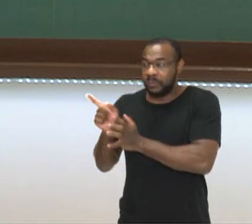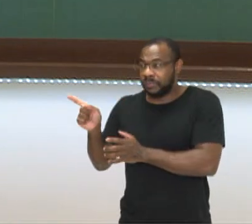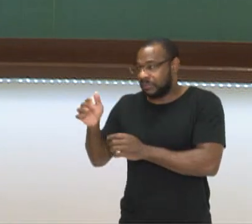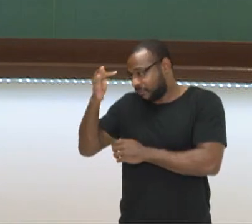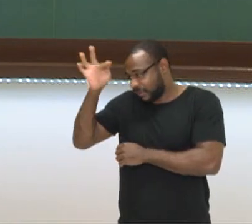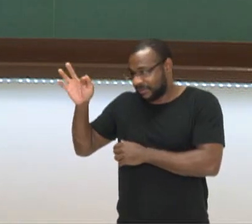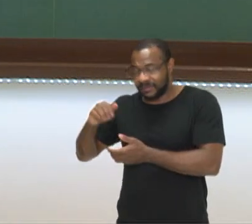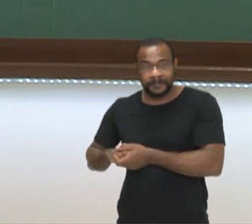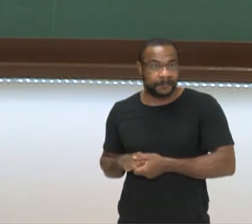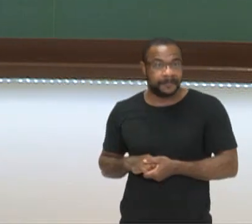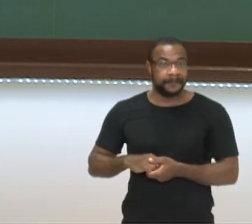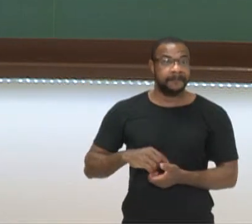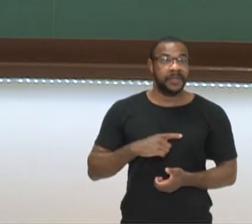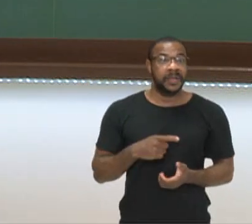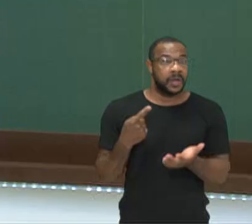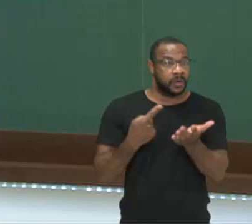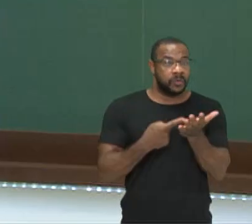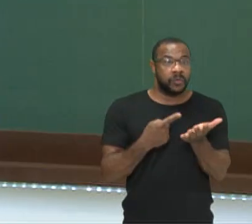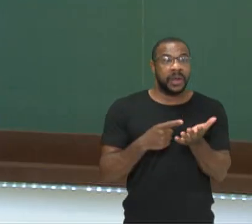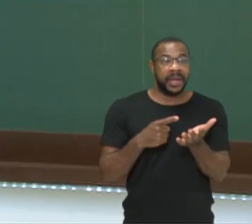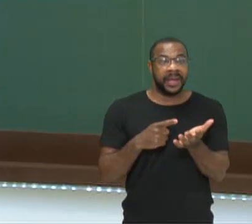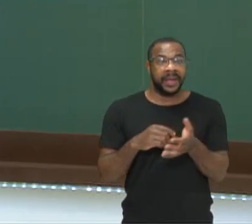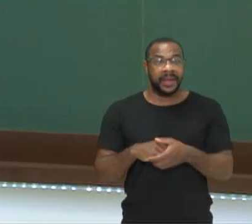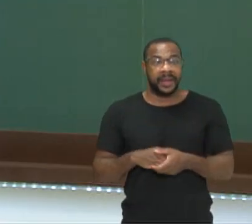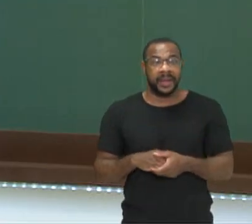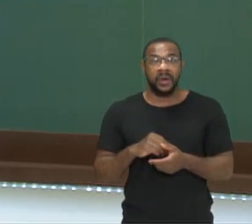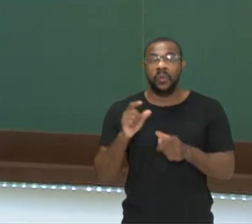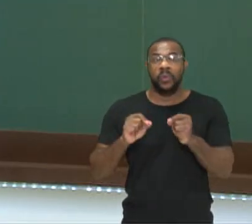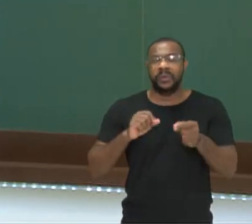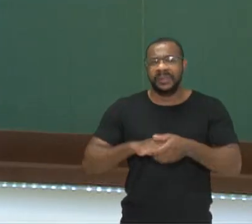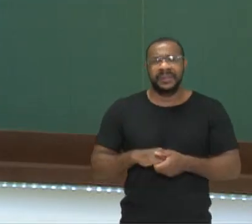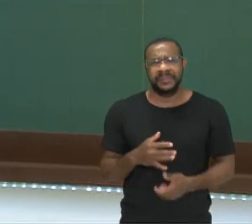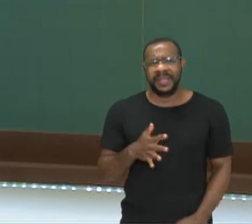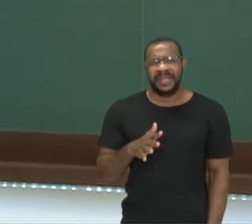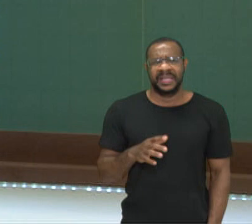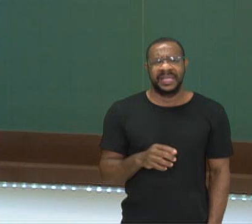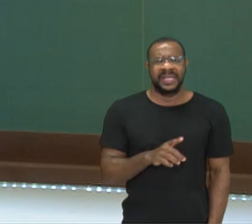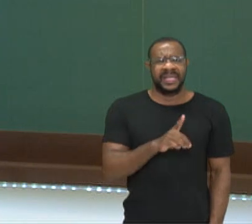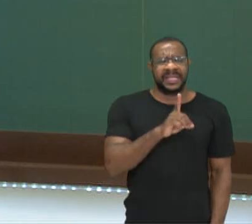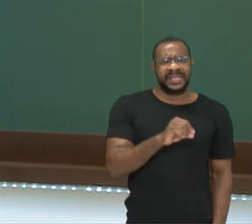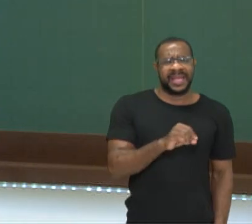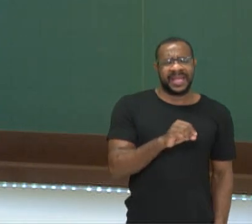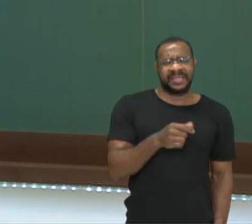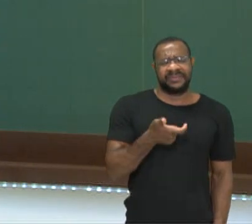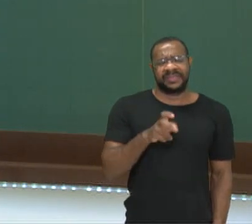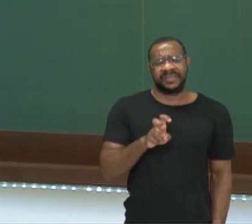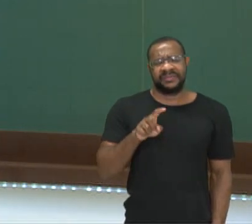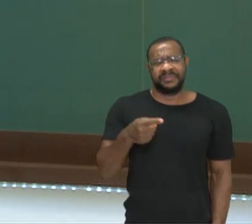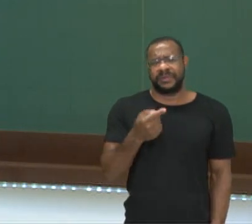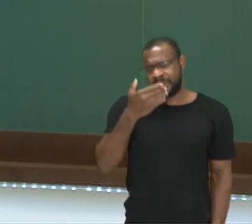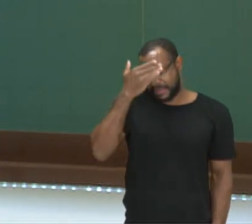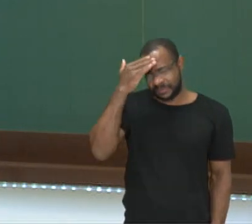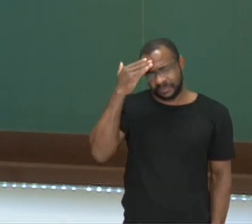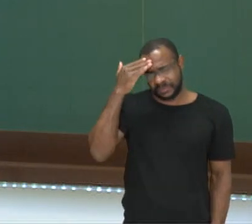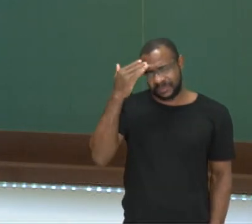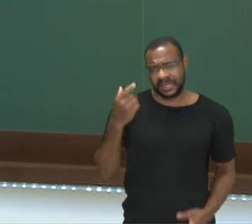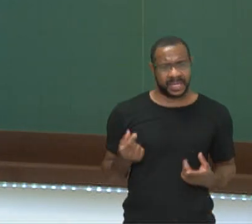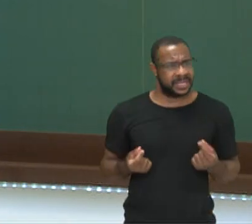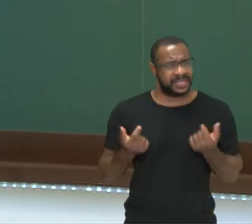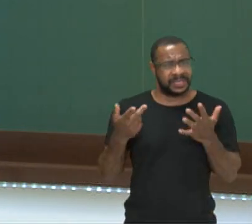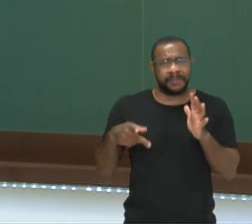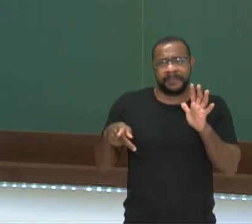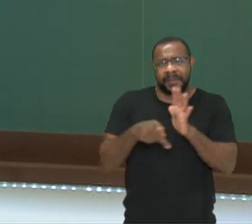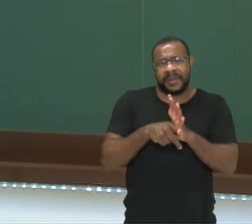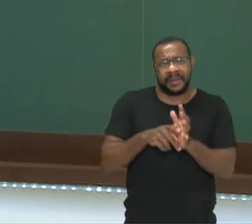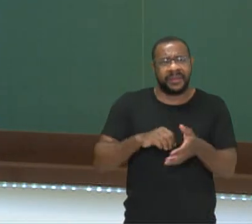seguinte: a corte portuguesa, isso aí com cerca de 10 a 15 mil pessoas, nobres, pessoas que